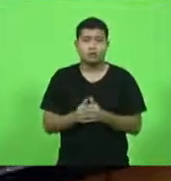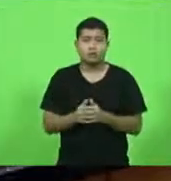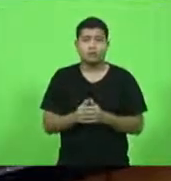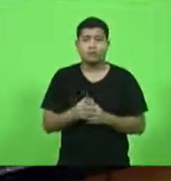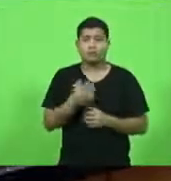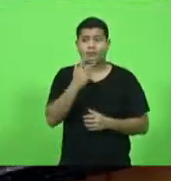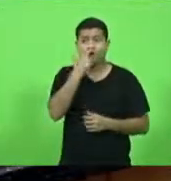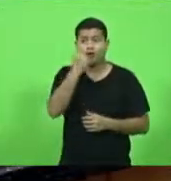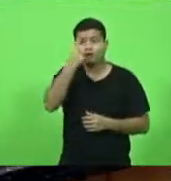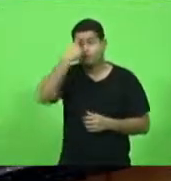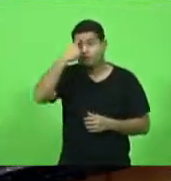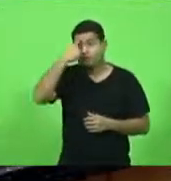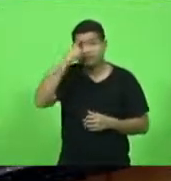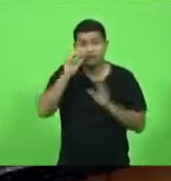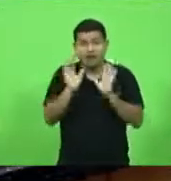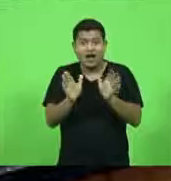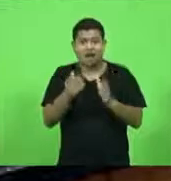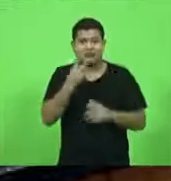uma vacina,